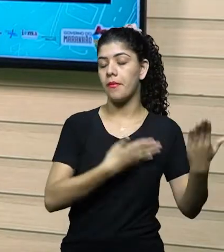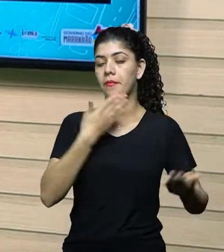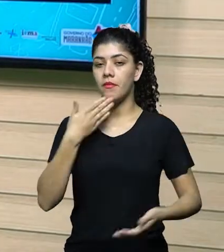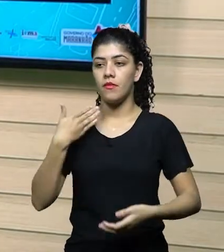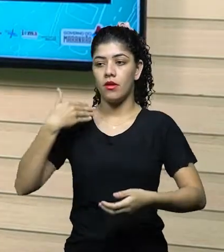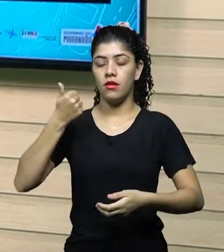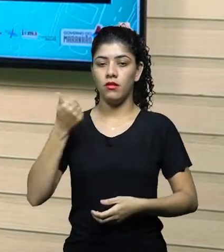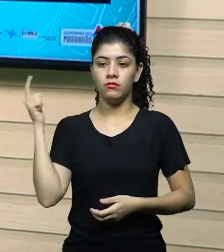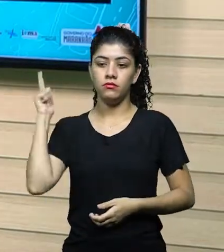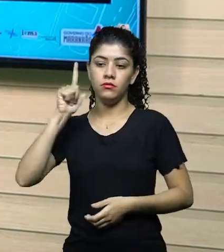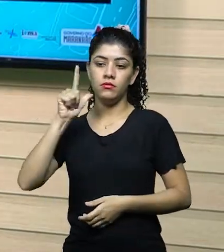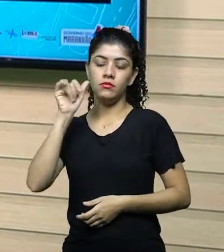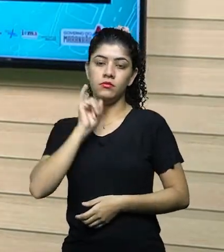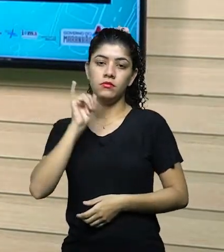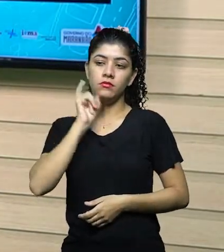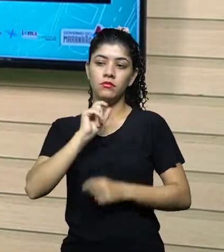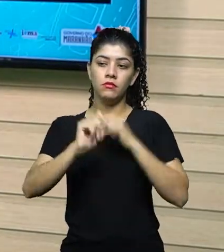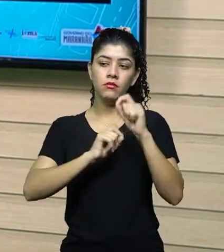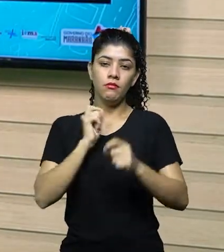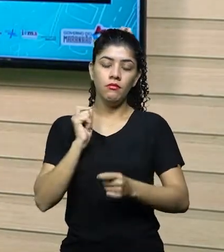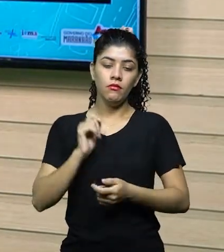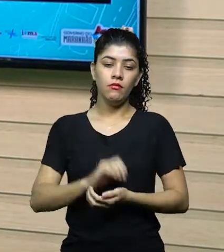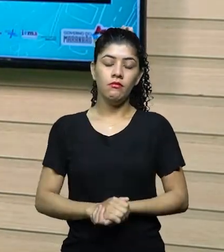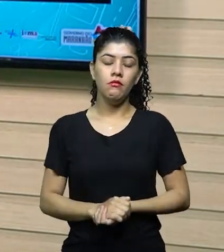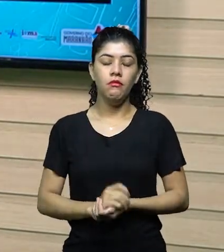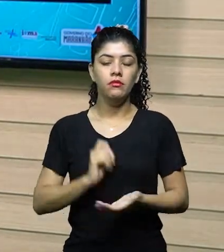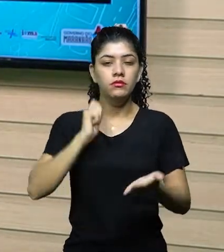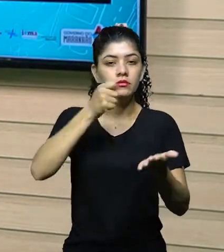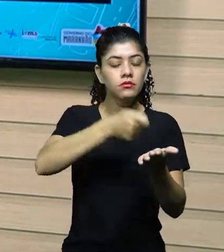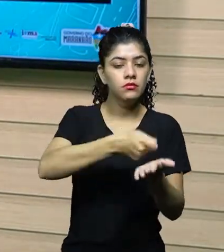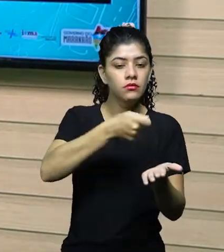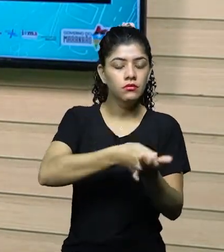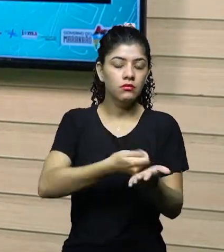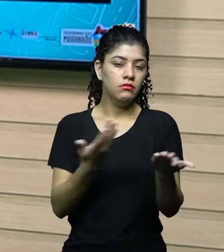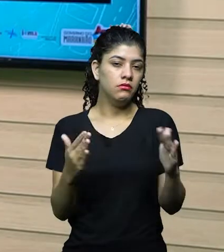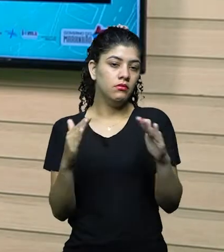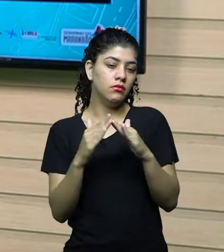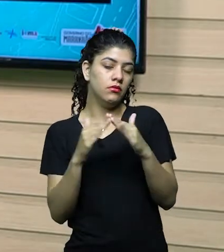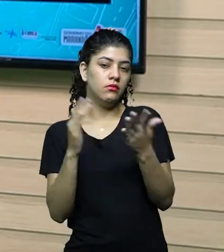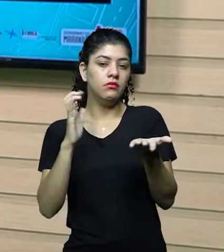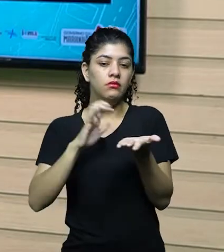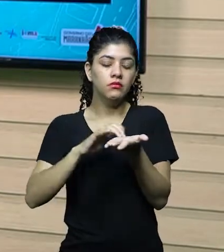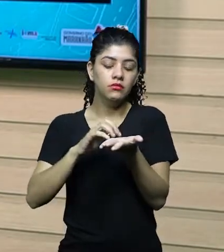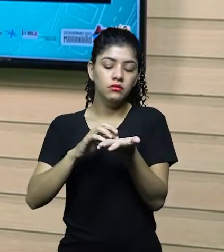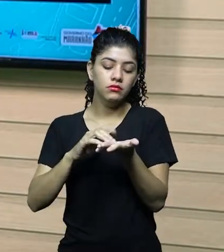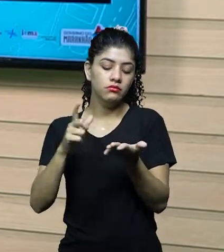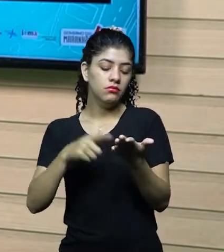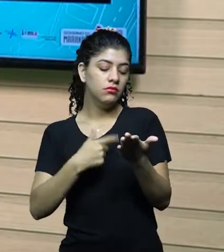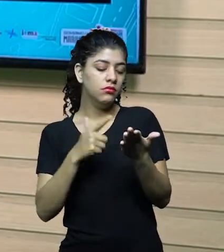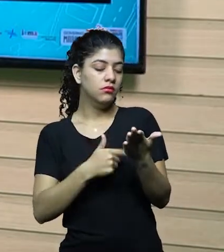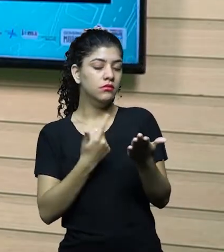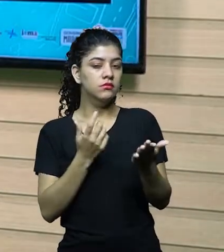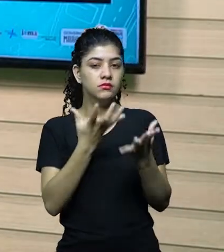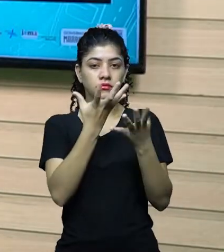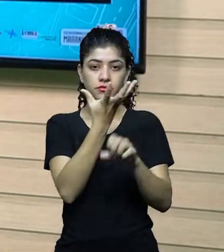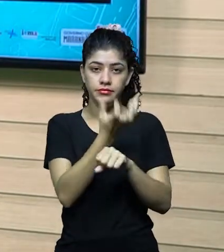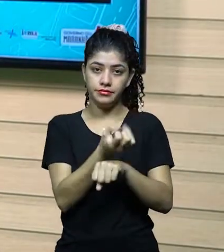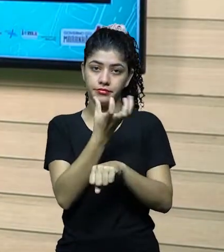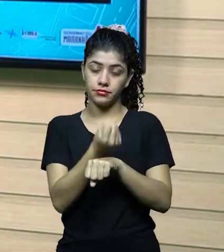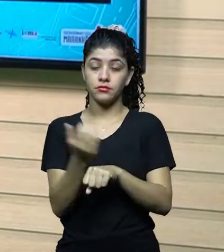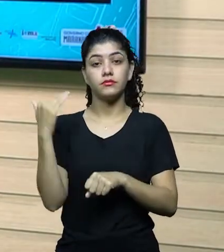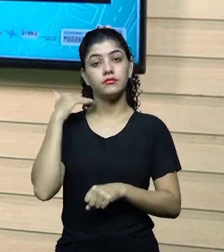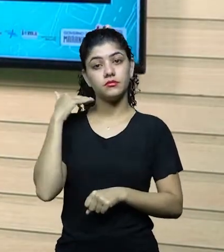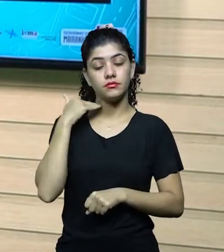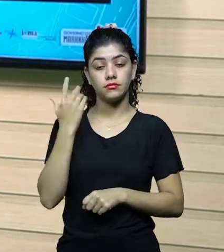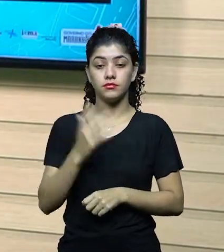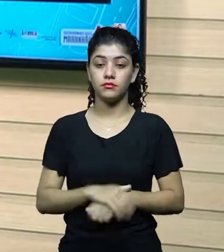modernizando. Você consegue, por exemplo, pagar um boleto bancário sem sair de casa. Você pega o seu celular, baixa o aplicativo do